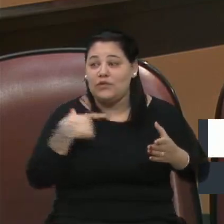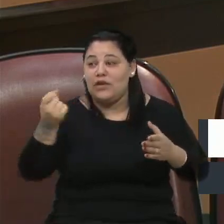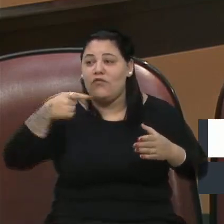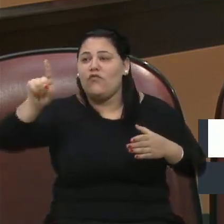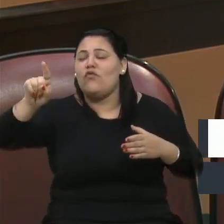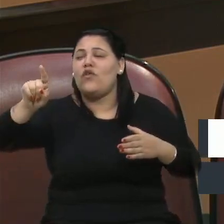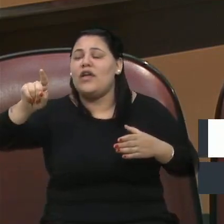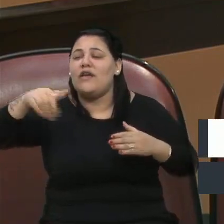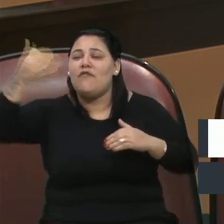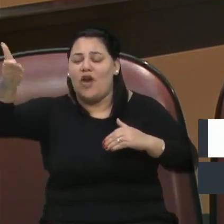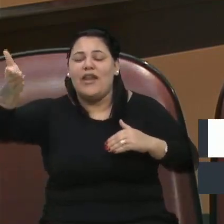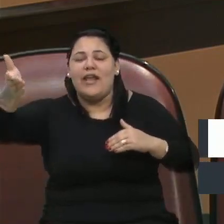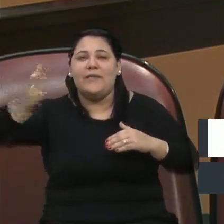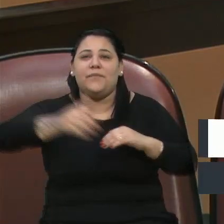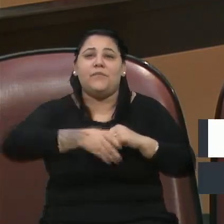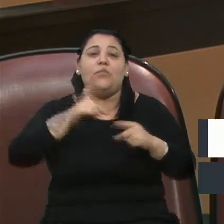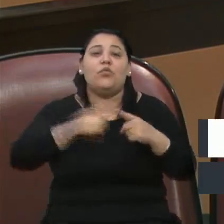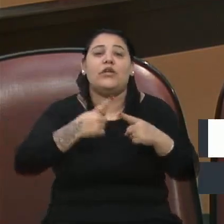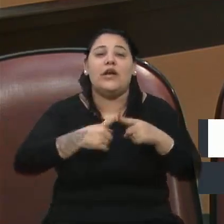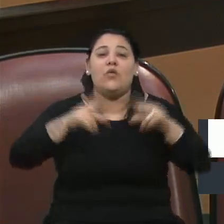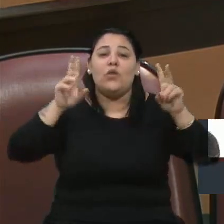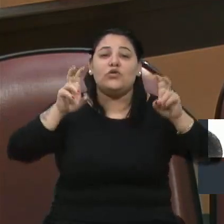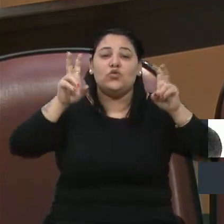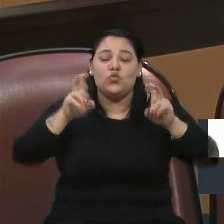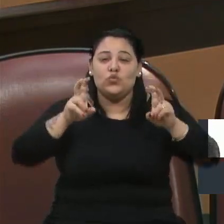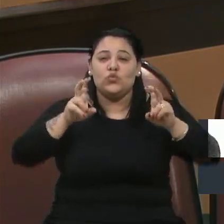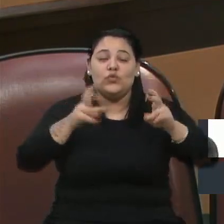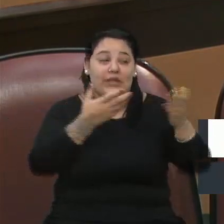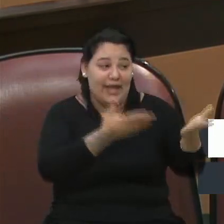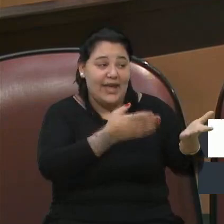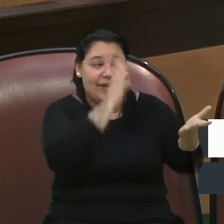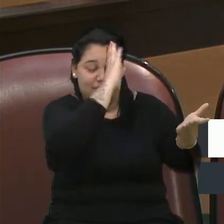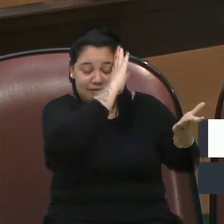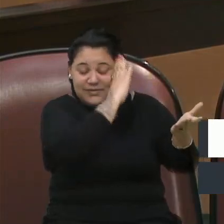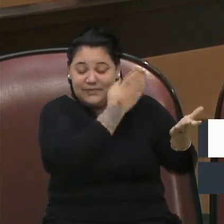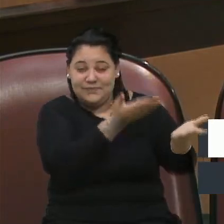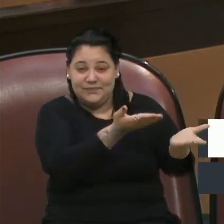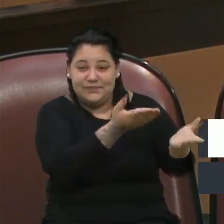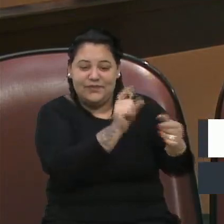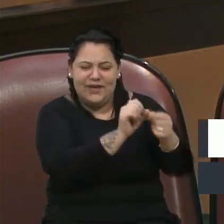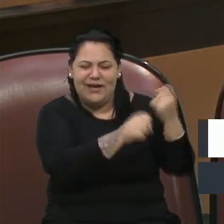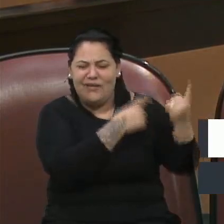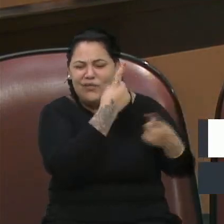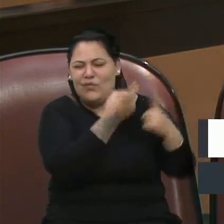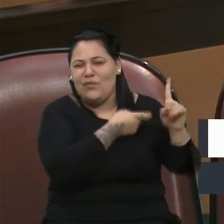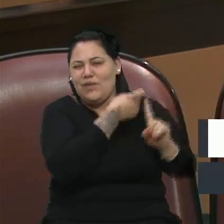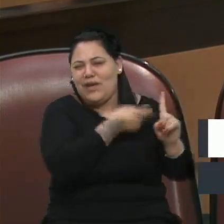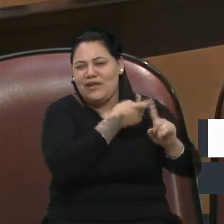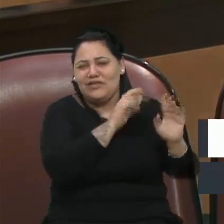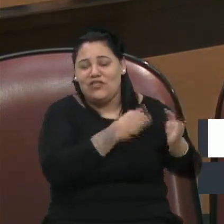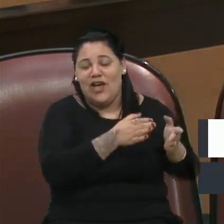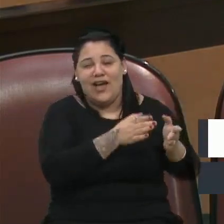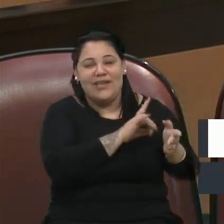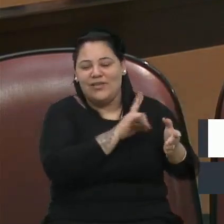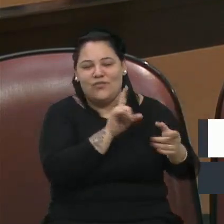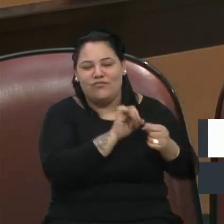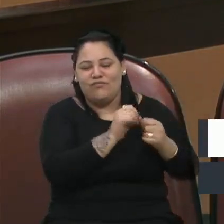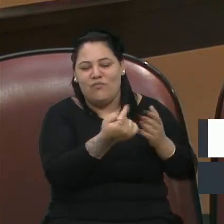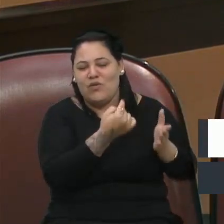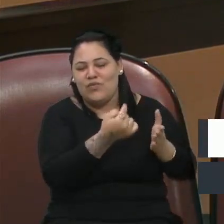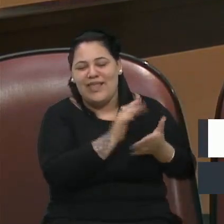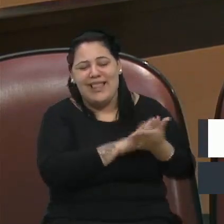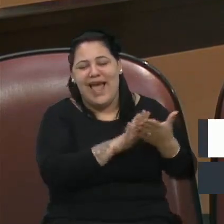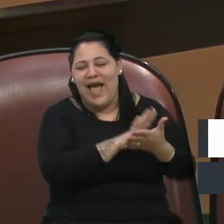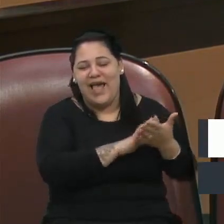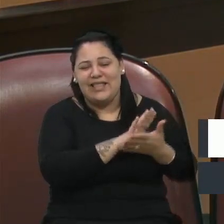Por quê? Porque um dos assuntos, colega Bressan, faz alguns meses que a gente não questiona na nossa reunião,